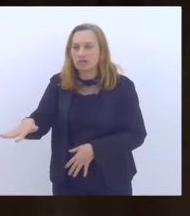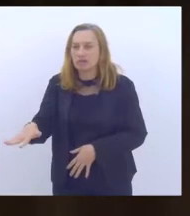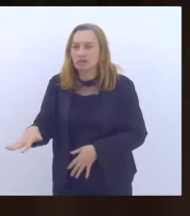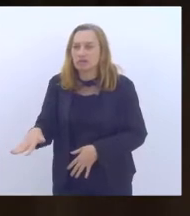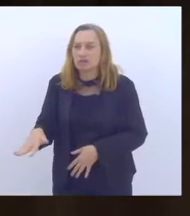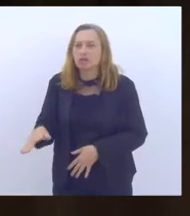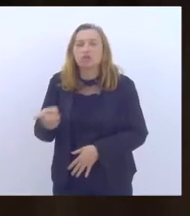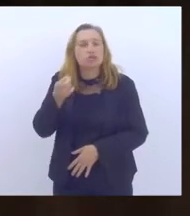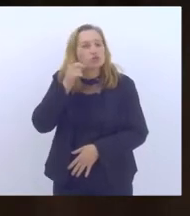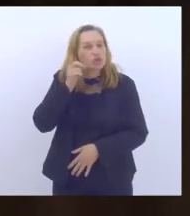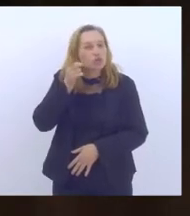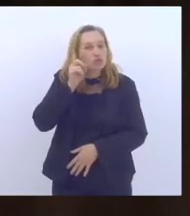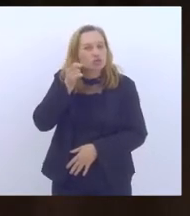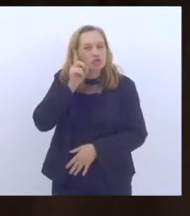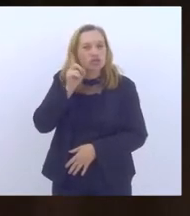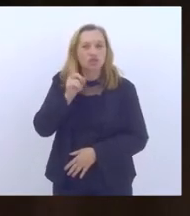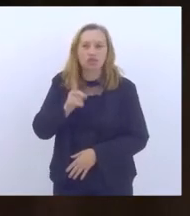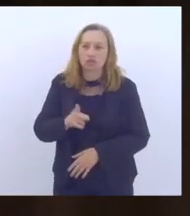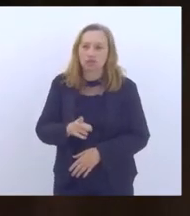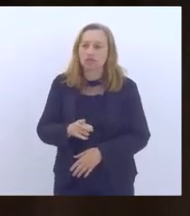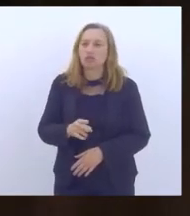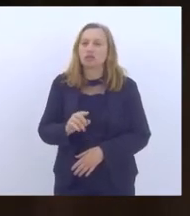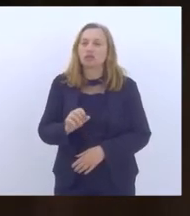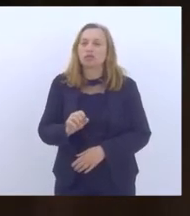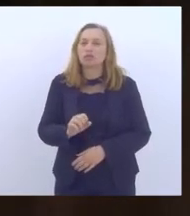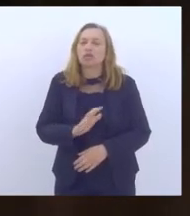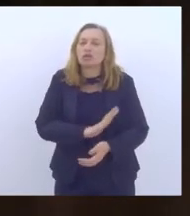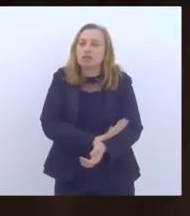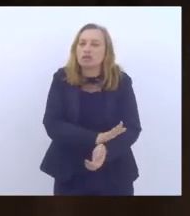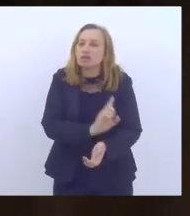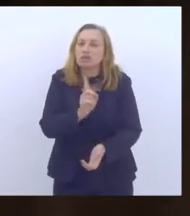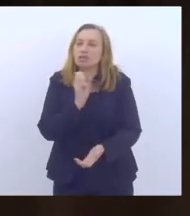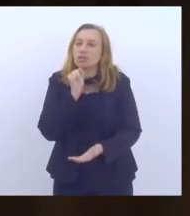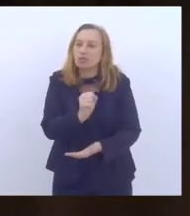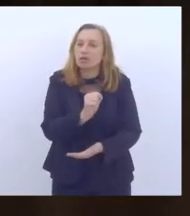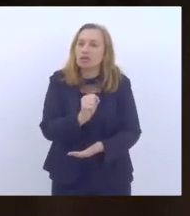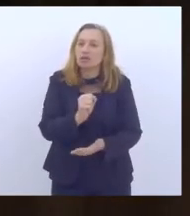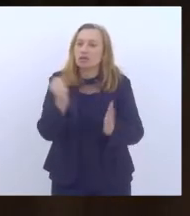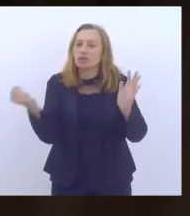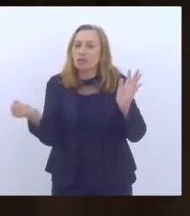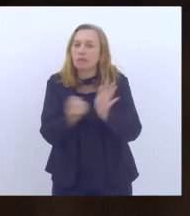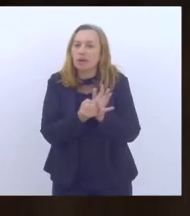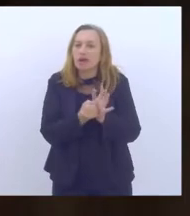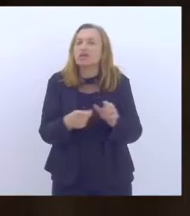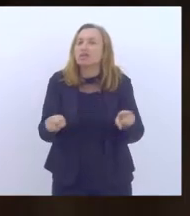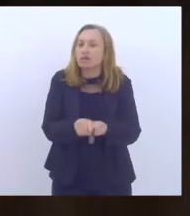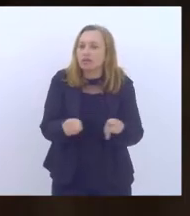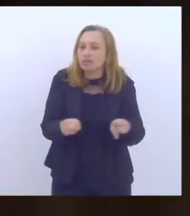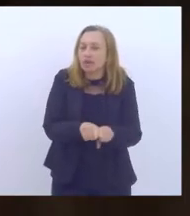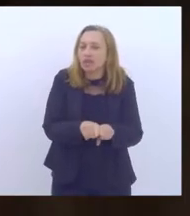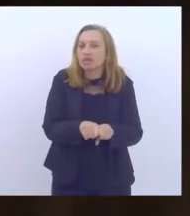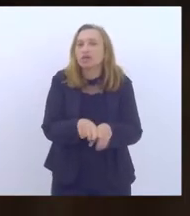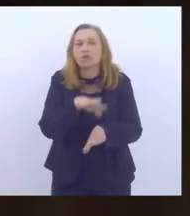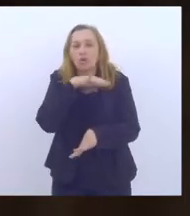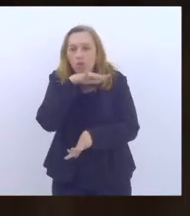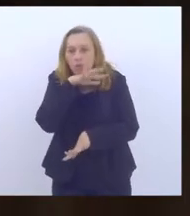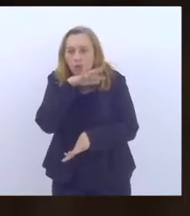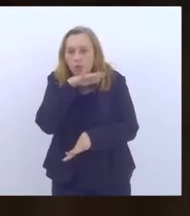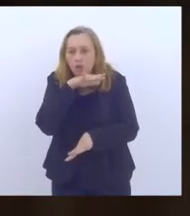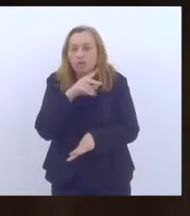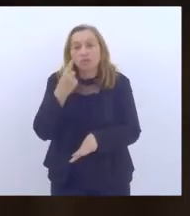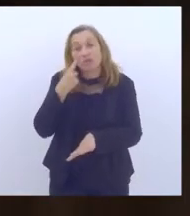periferia todos os dias o racismo se ele não mata ele deixa marcas também cruéis